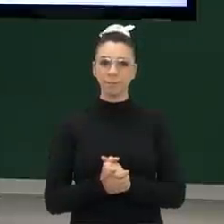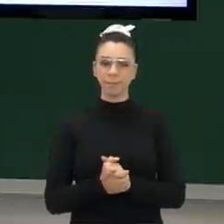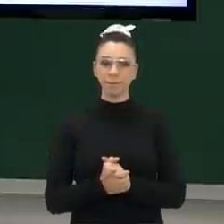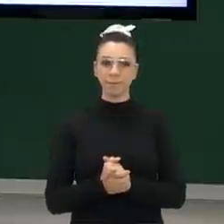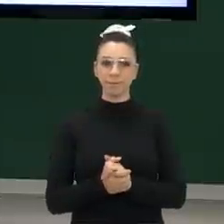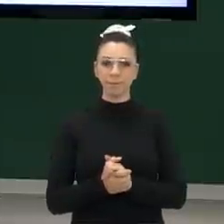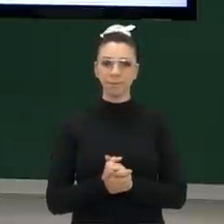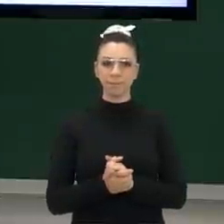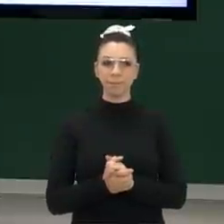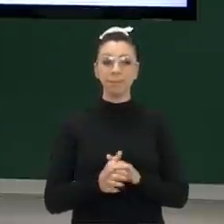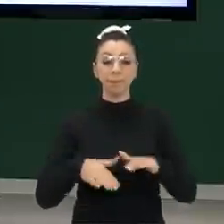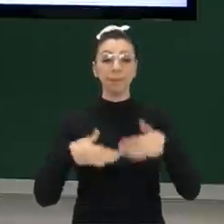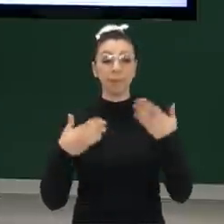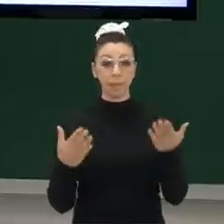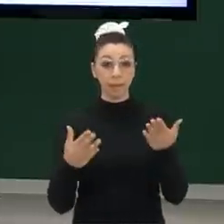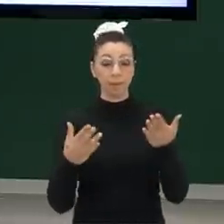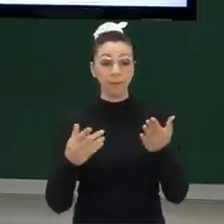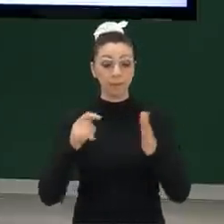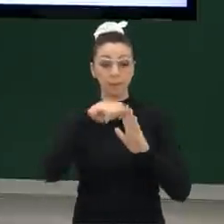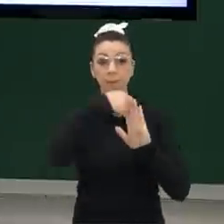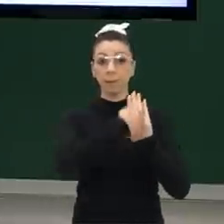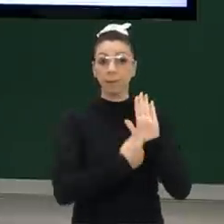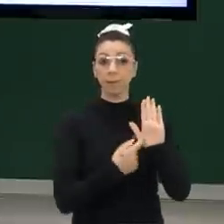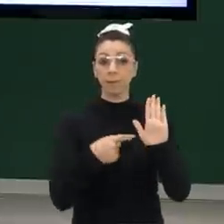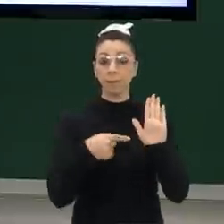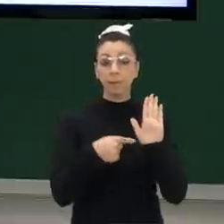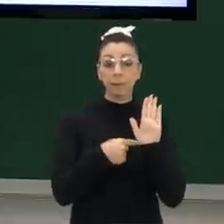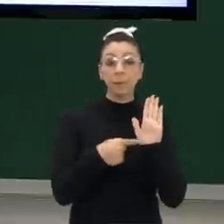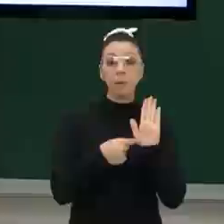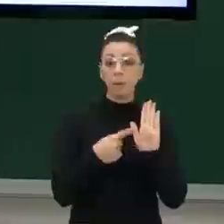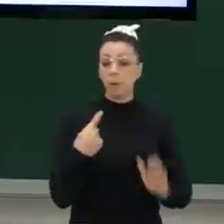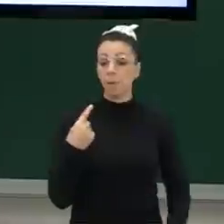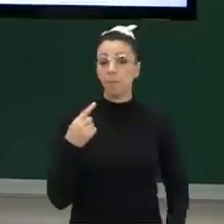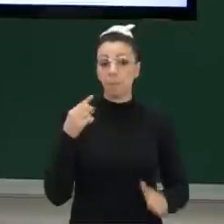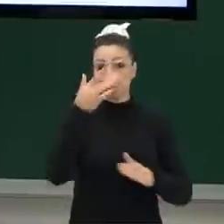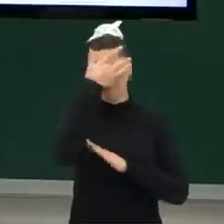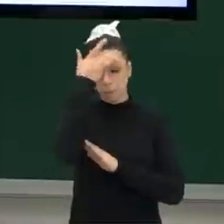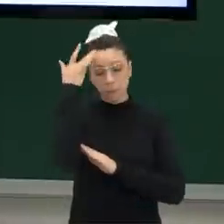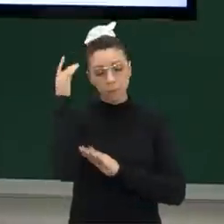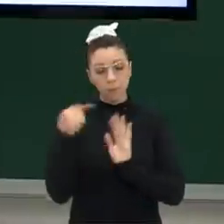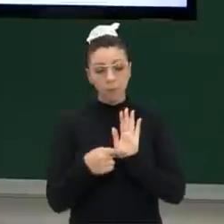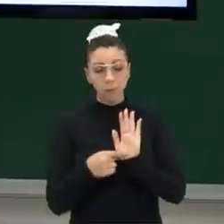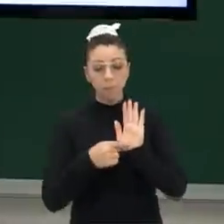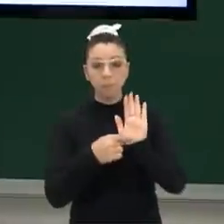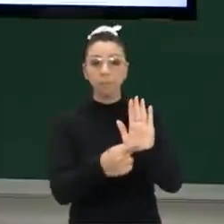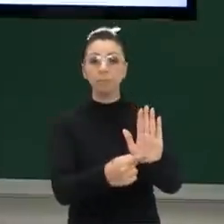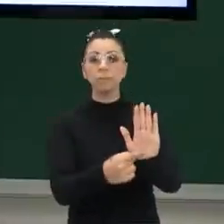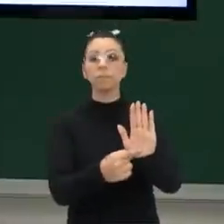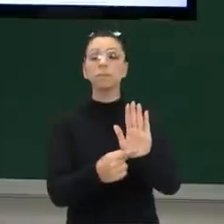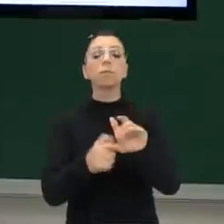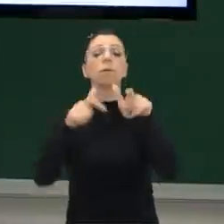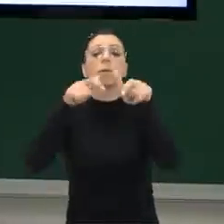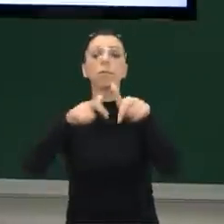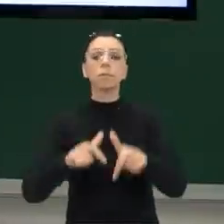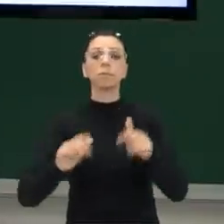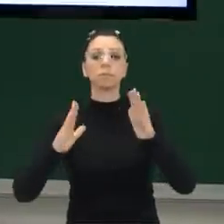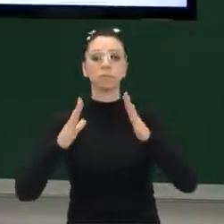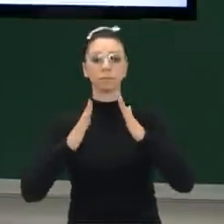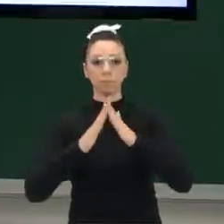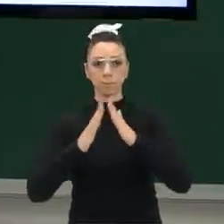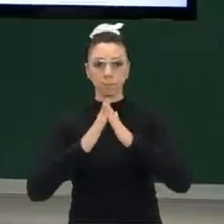room." Então, o texto está falando sobre uma pessoa que está apresentando aonde ela mora,